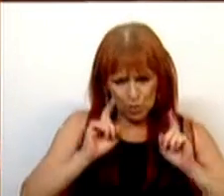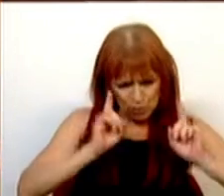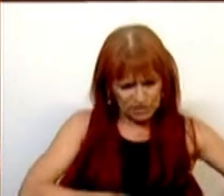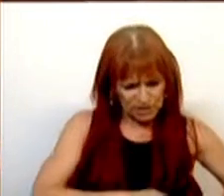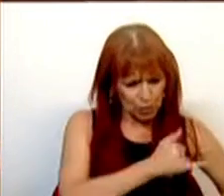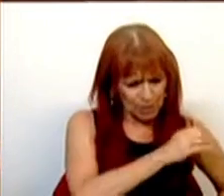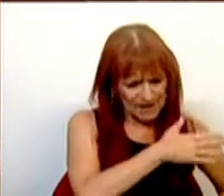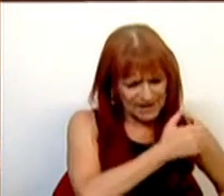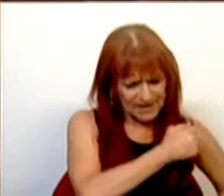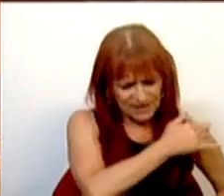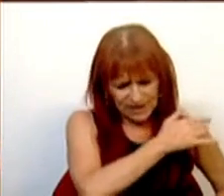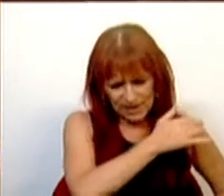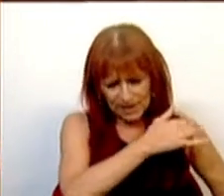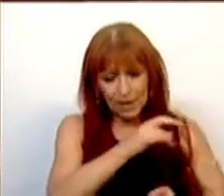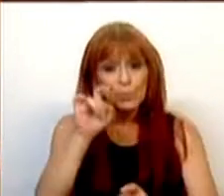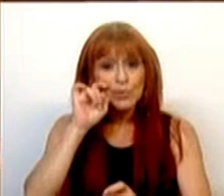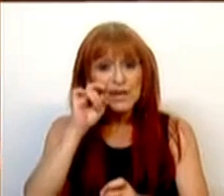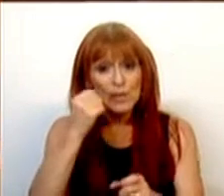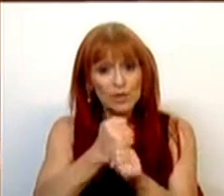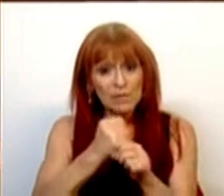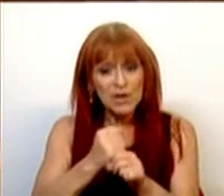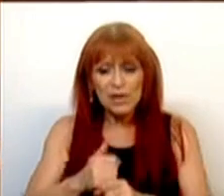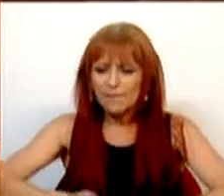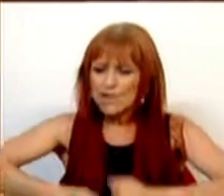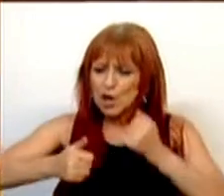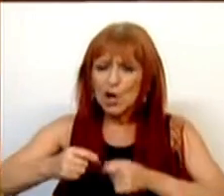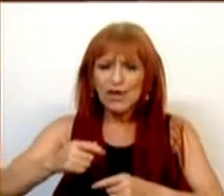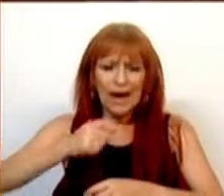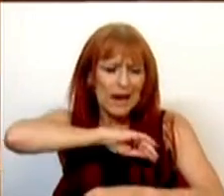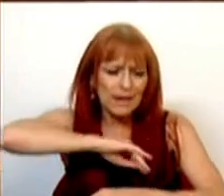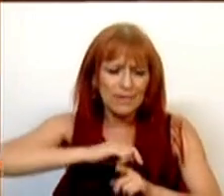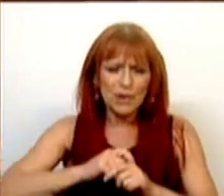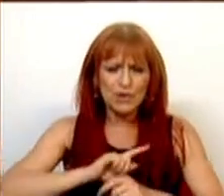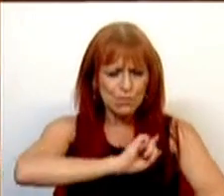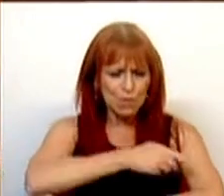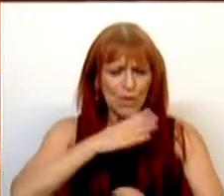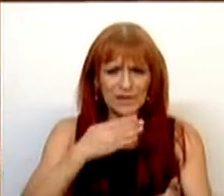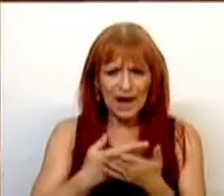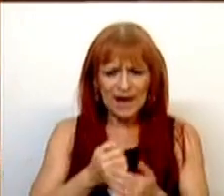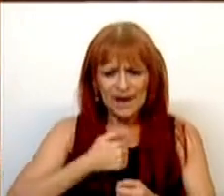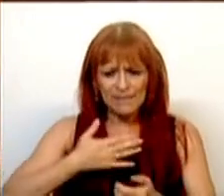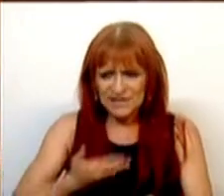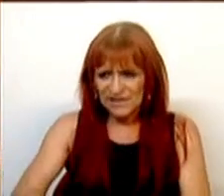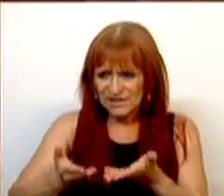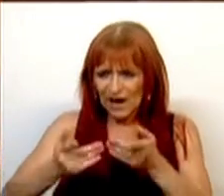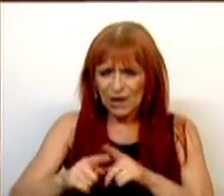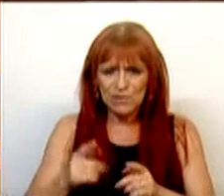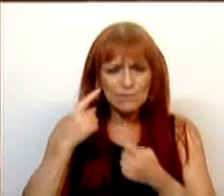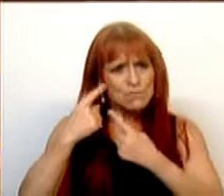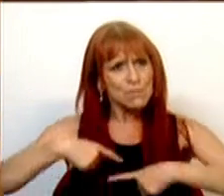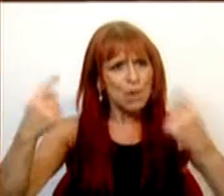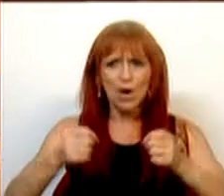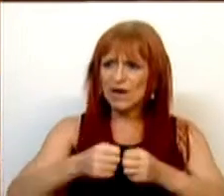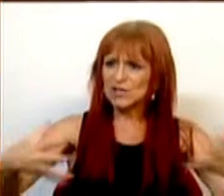em 2015, de proteção do emprego, de melhoria de rendimentos, de fortalecimento das nossas empresas, de projeção